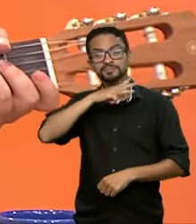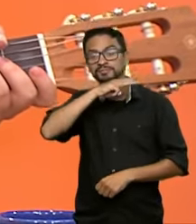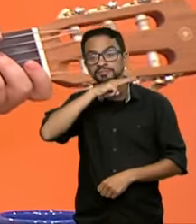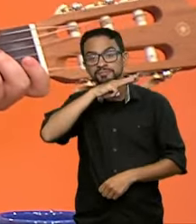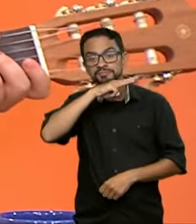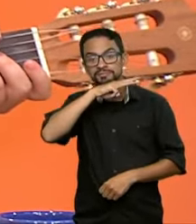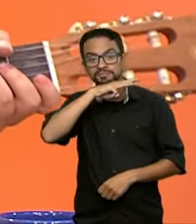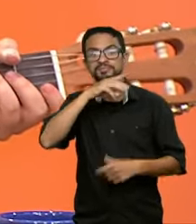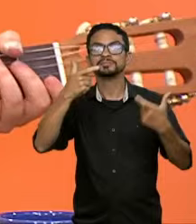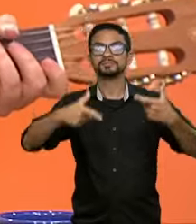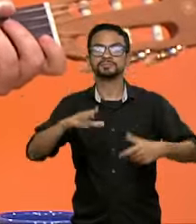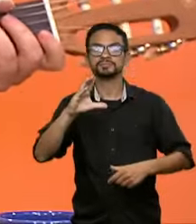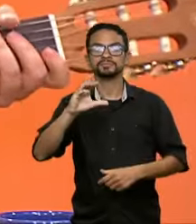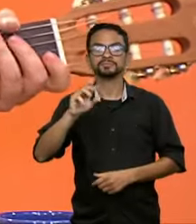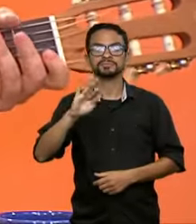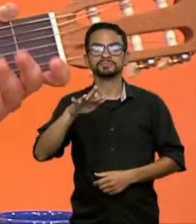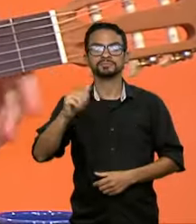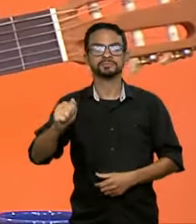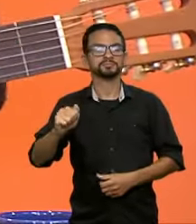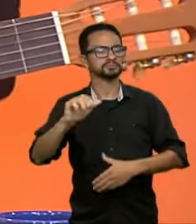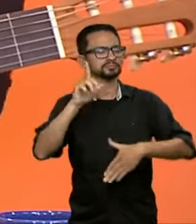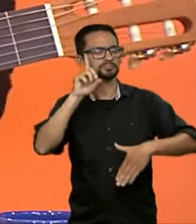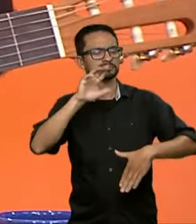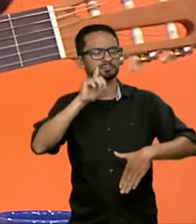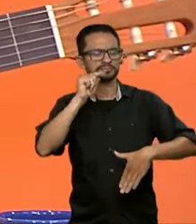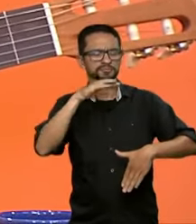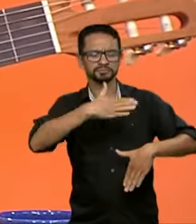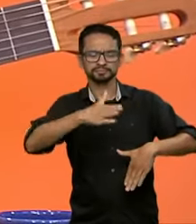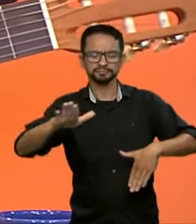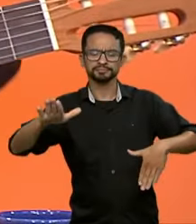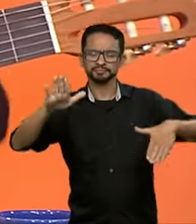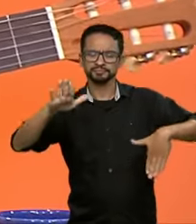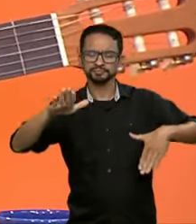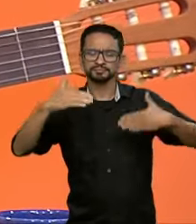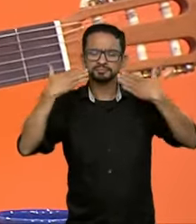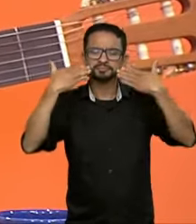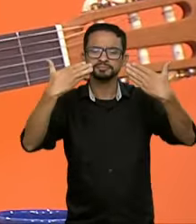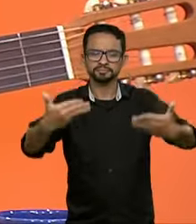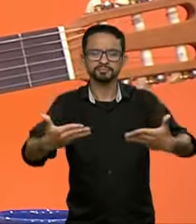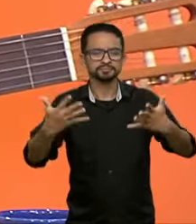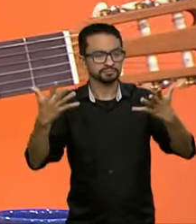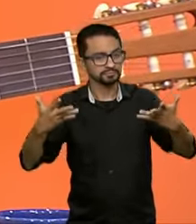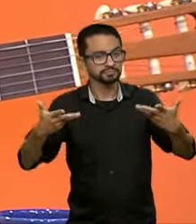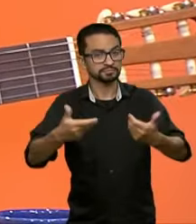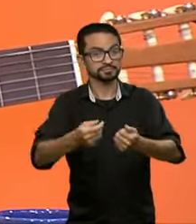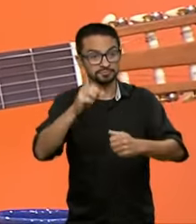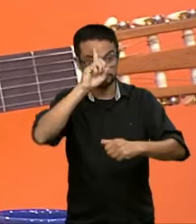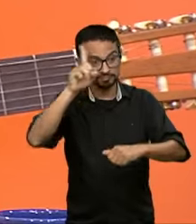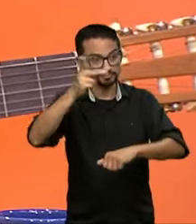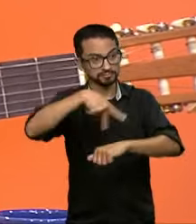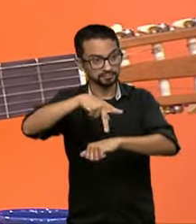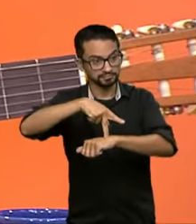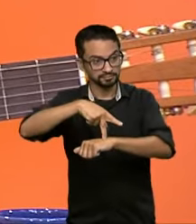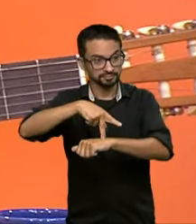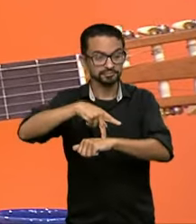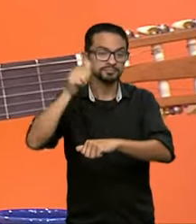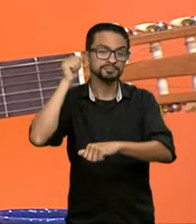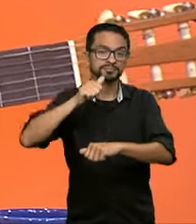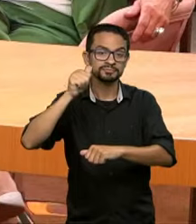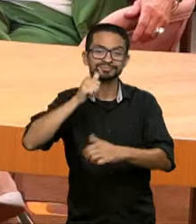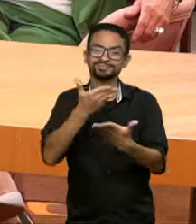em Copacabana. Eu vou cantar às 10 horas de frente pro mar, uma coisa maravilhosa. No Dia Internacional da Mulher.